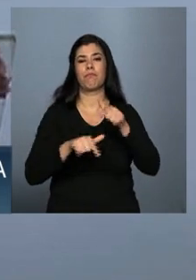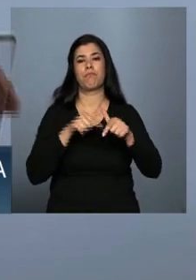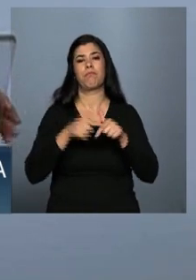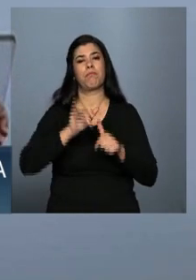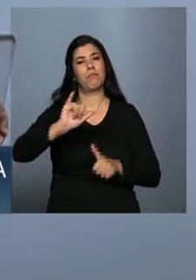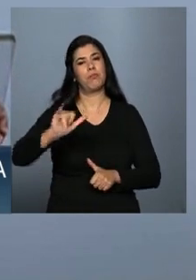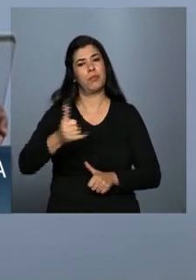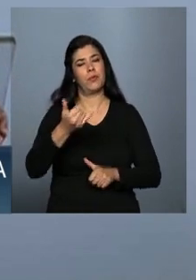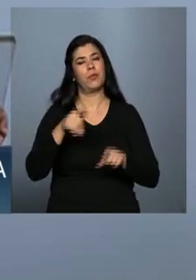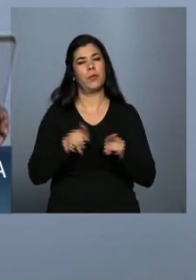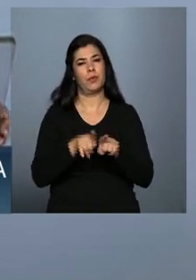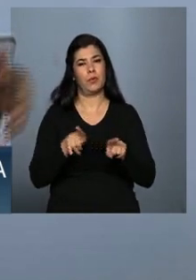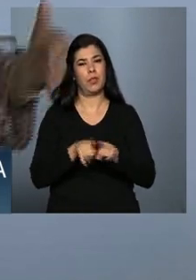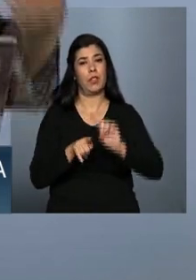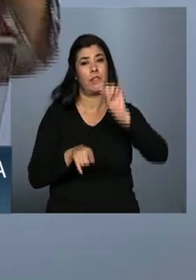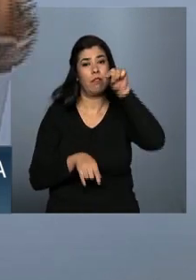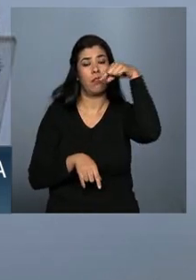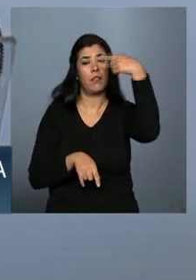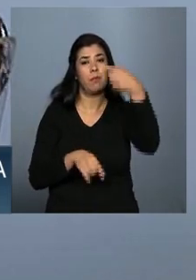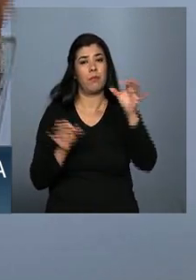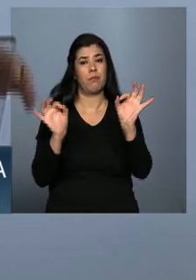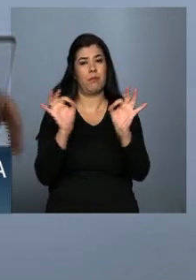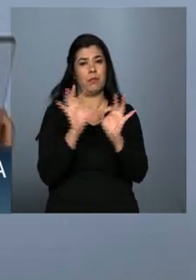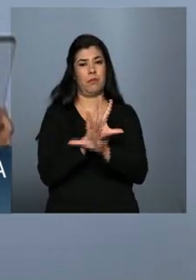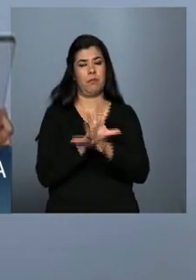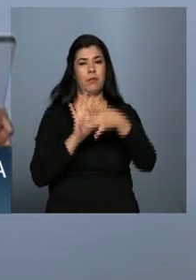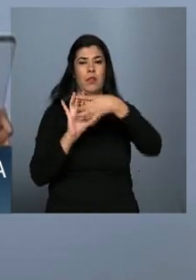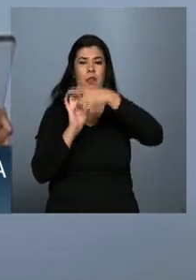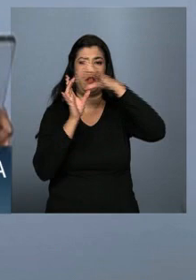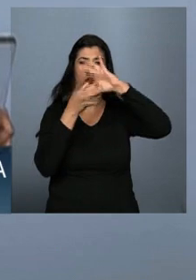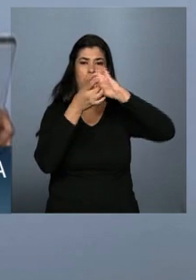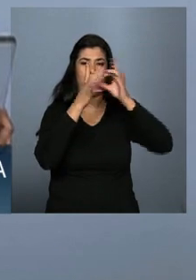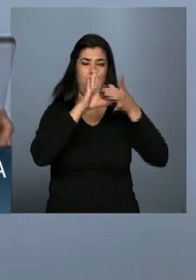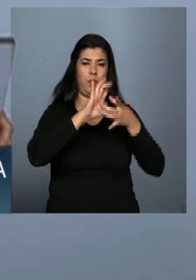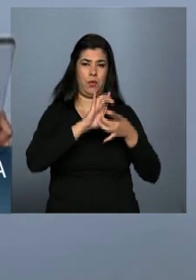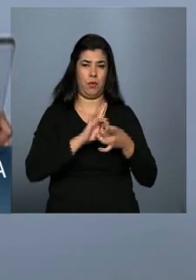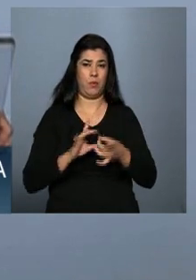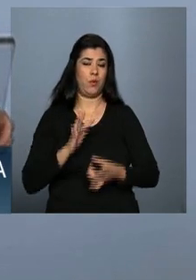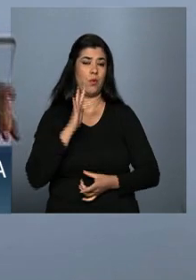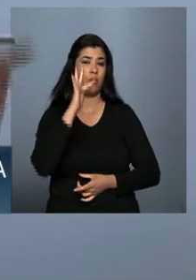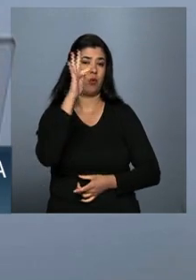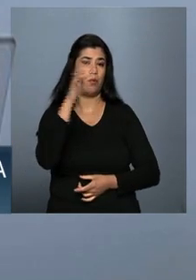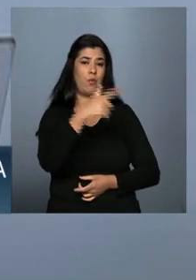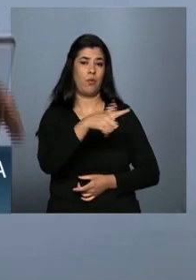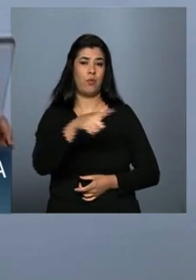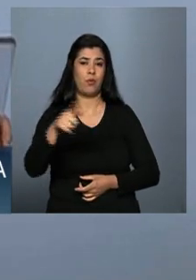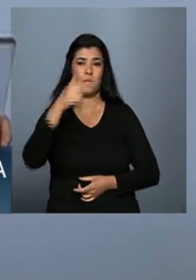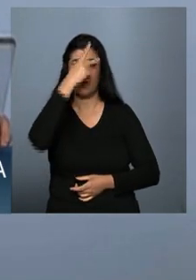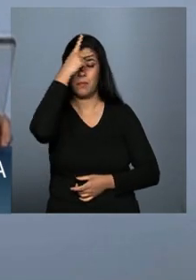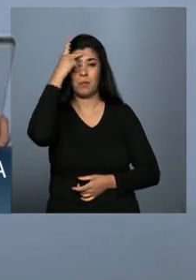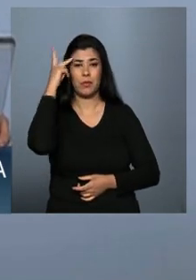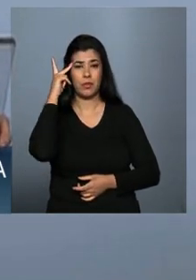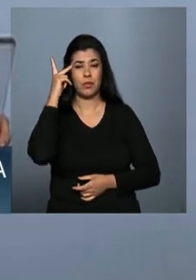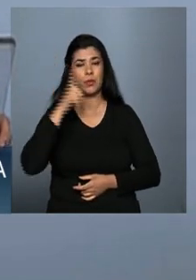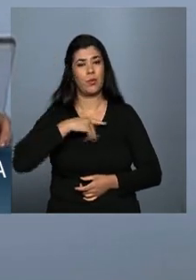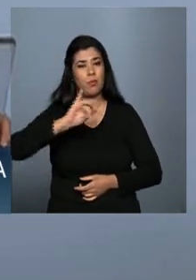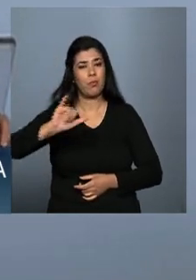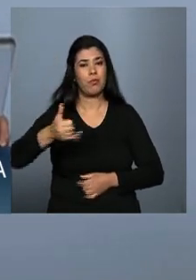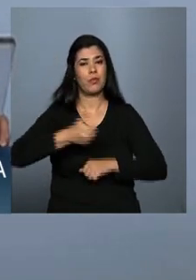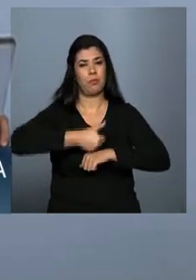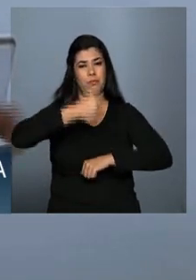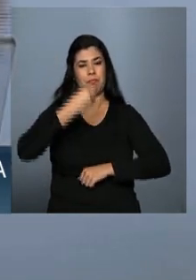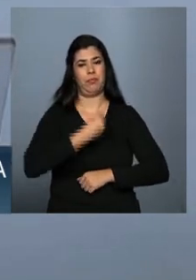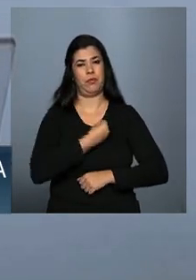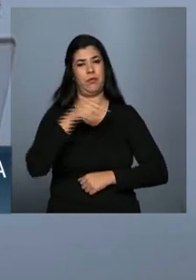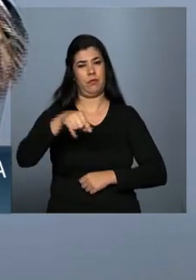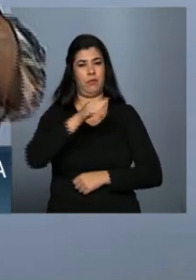se criam depois de passar as Olimpíadas para todos os moradores da cidade do Rio